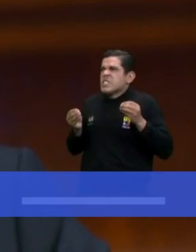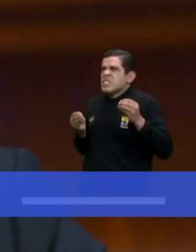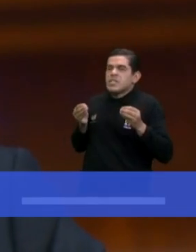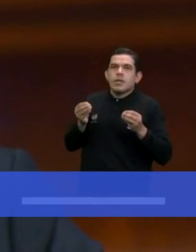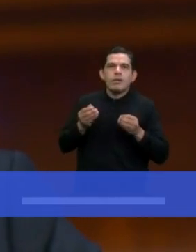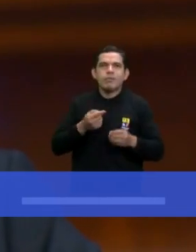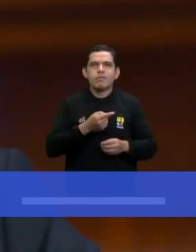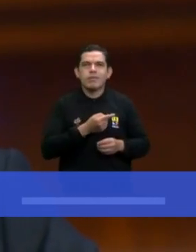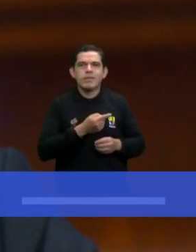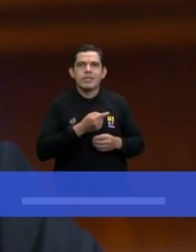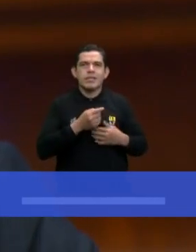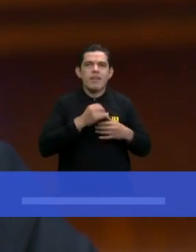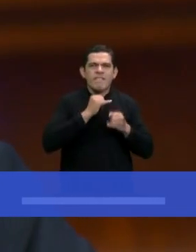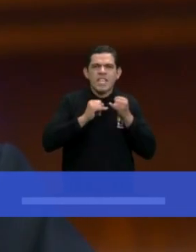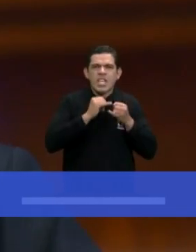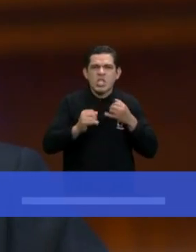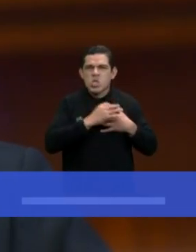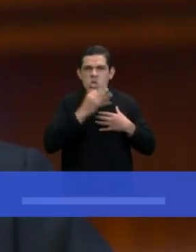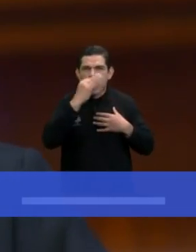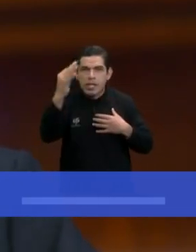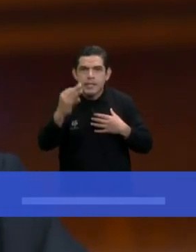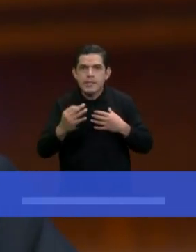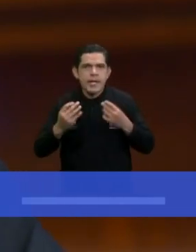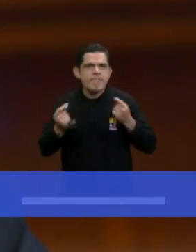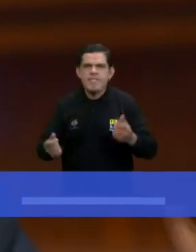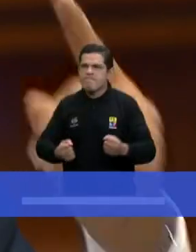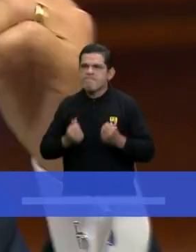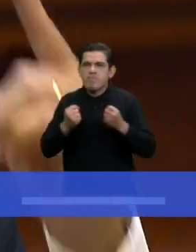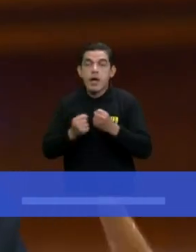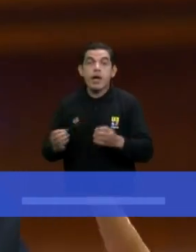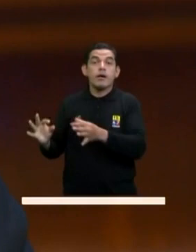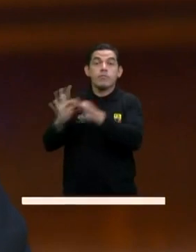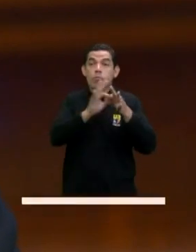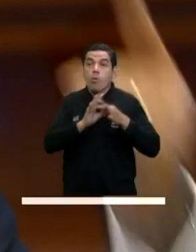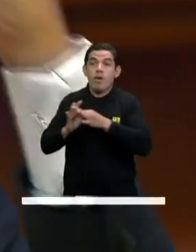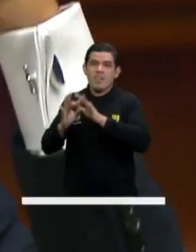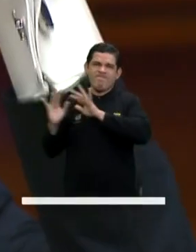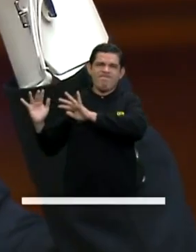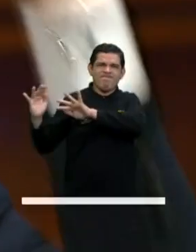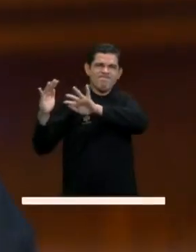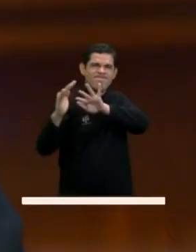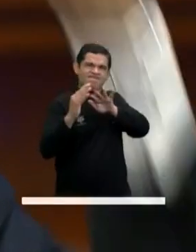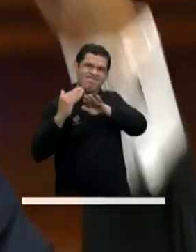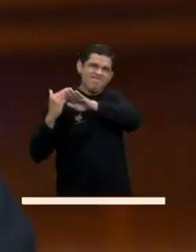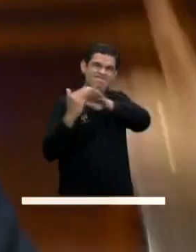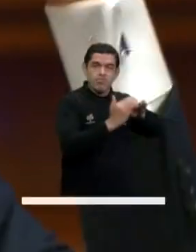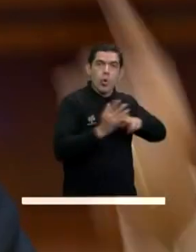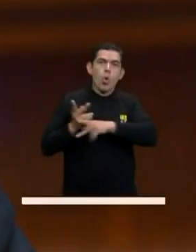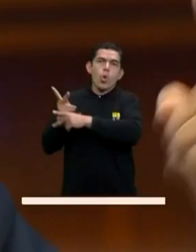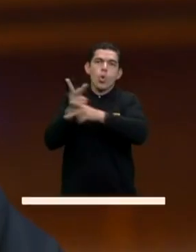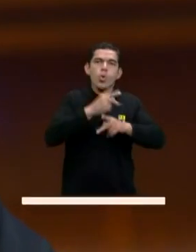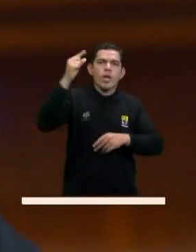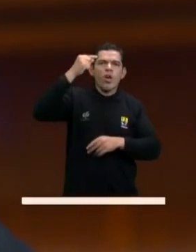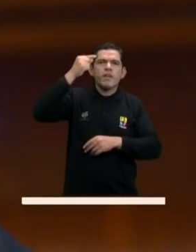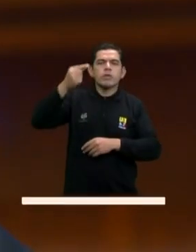ele mais grande de filha no pico de noite para história para cumprir vai ser a maior mobilização Logística da nossa